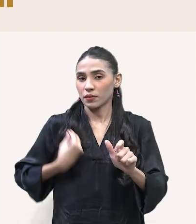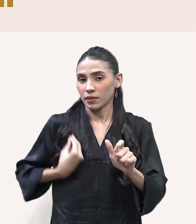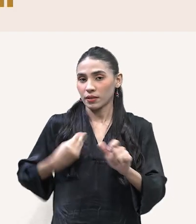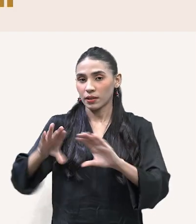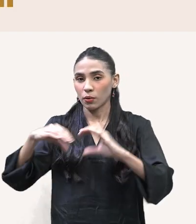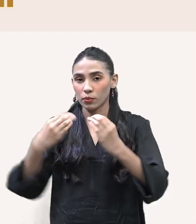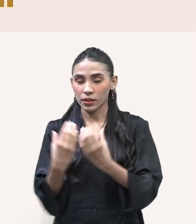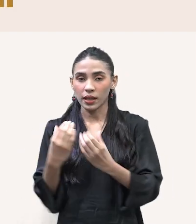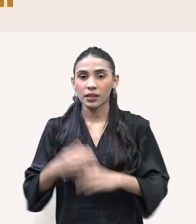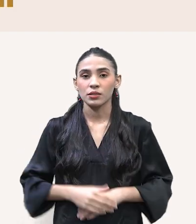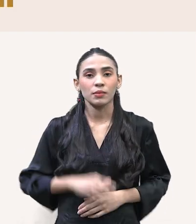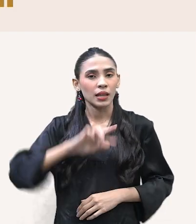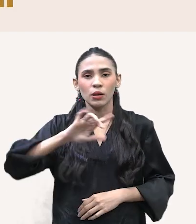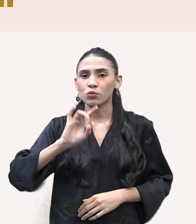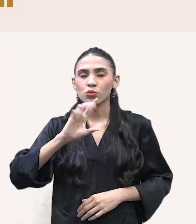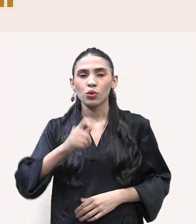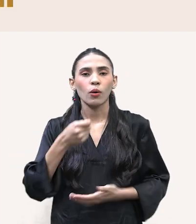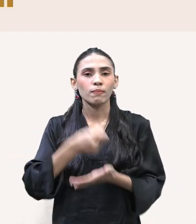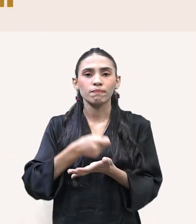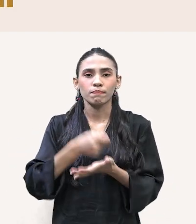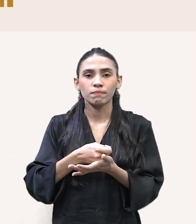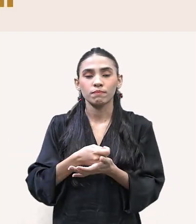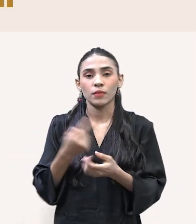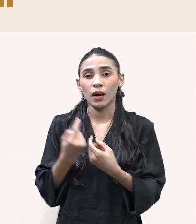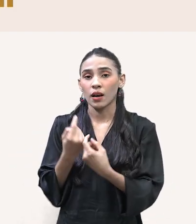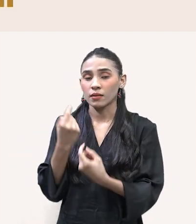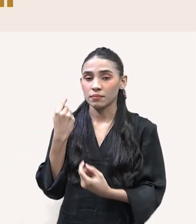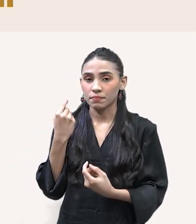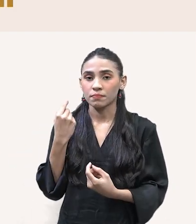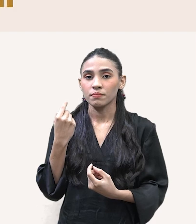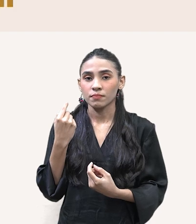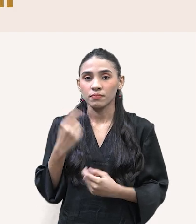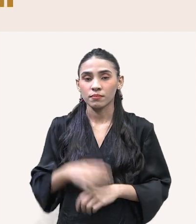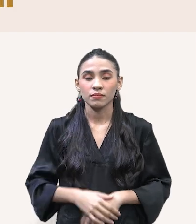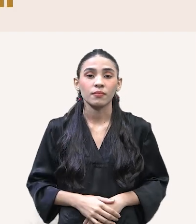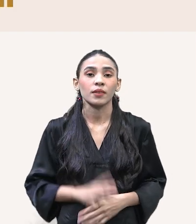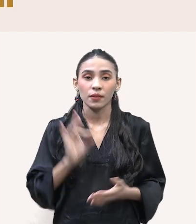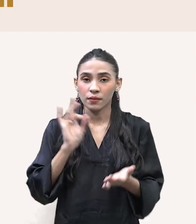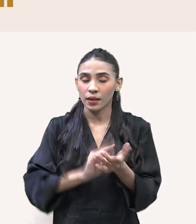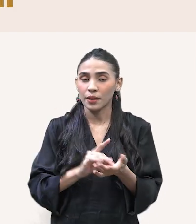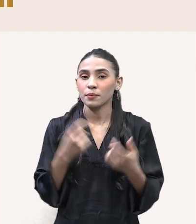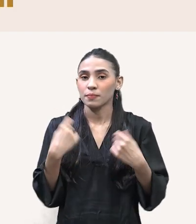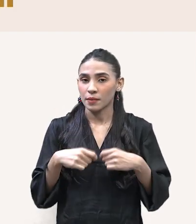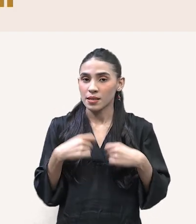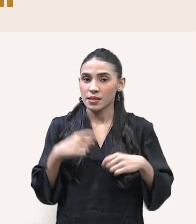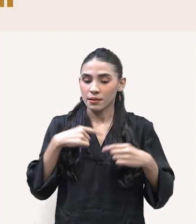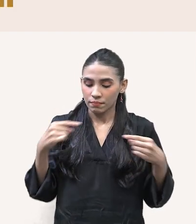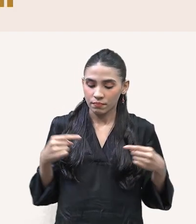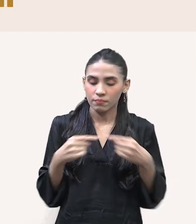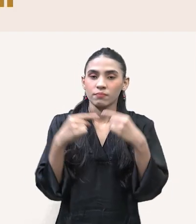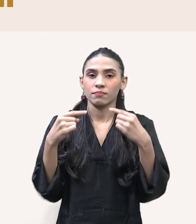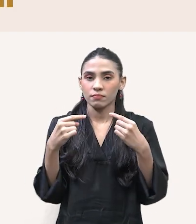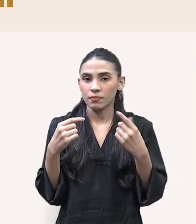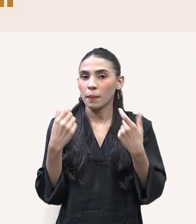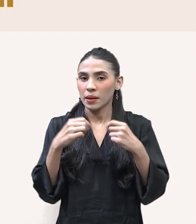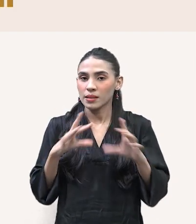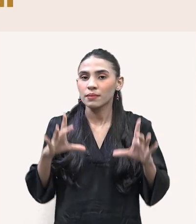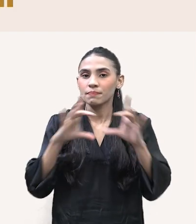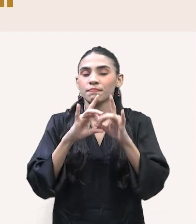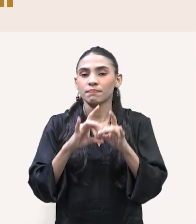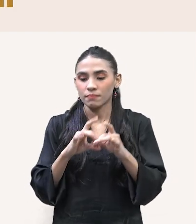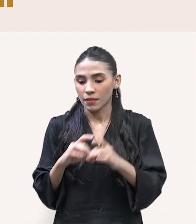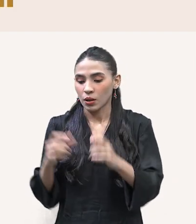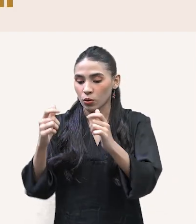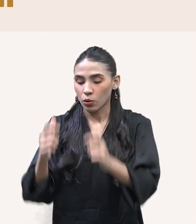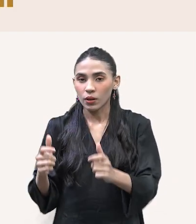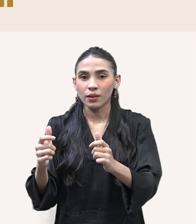em vez de impor soluções de fora, né? Então, de fato, tem que ter esse link, tem que fazer esse link com a